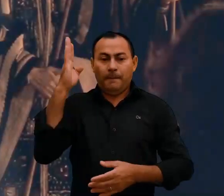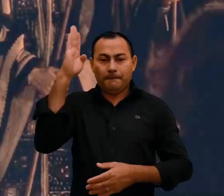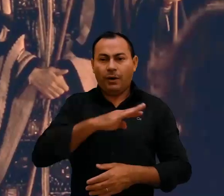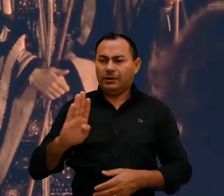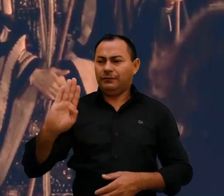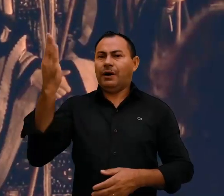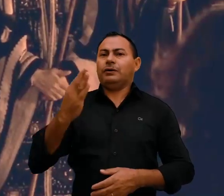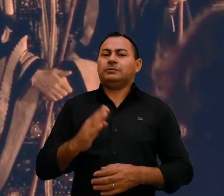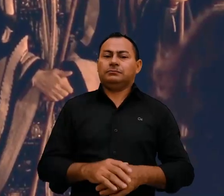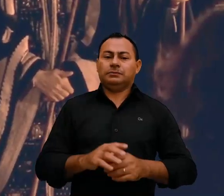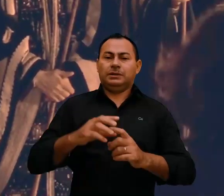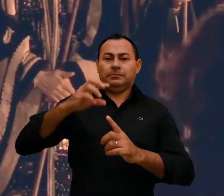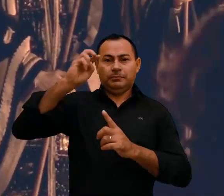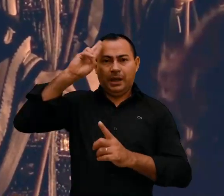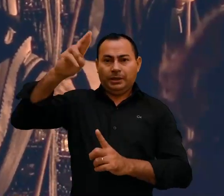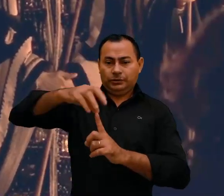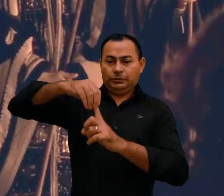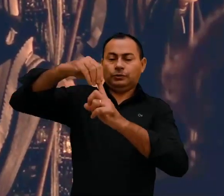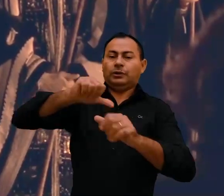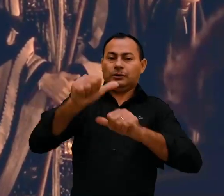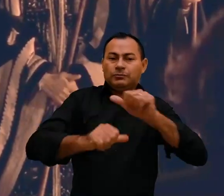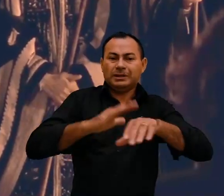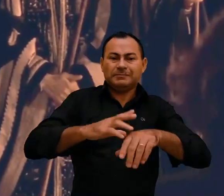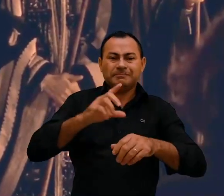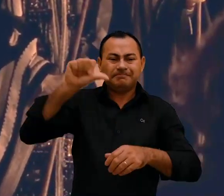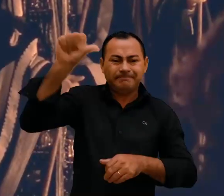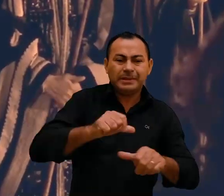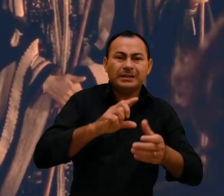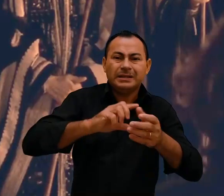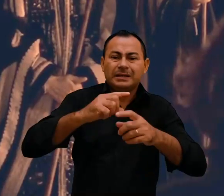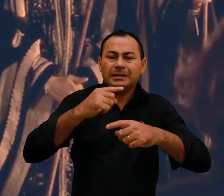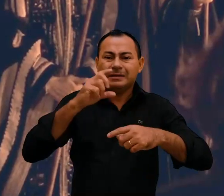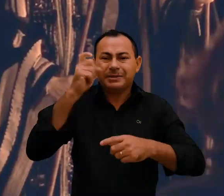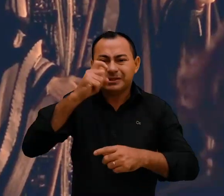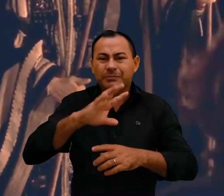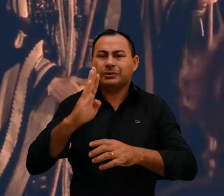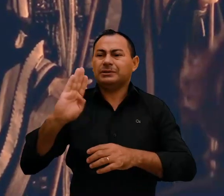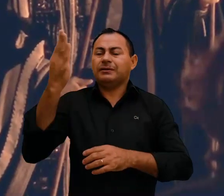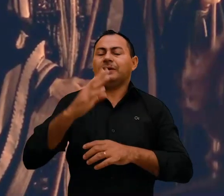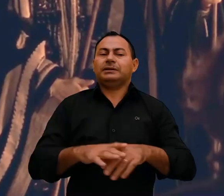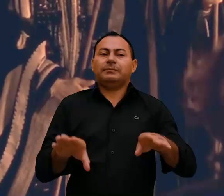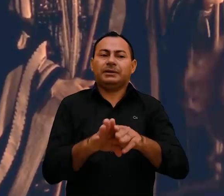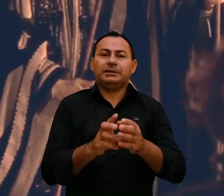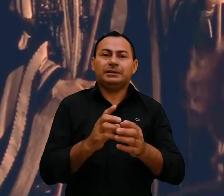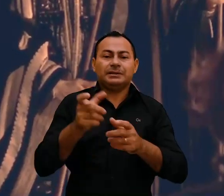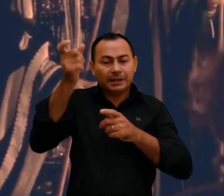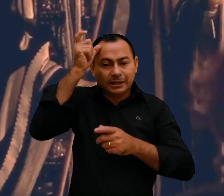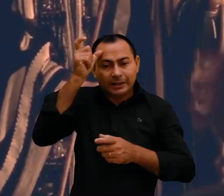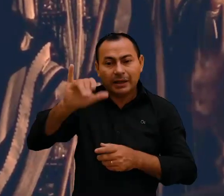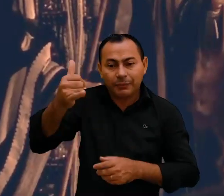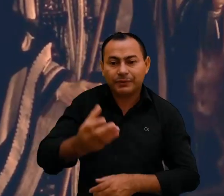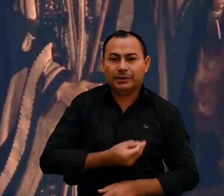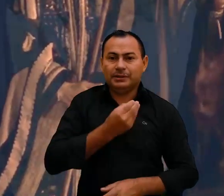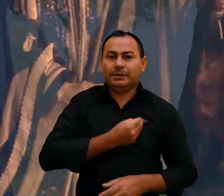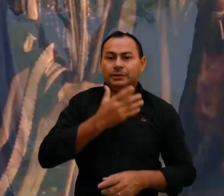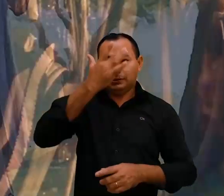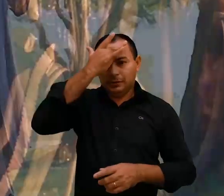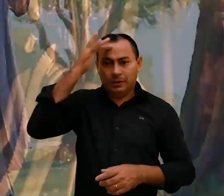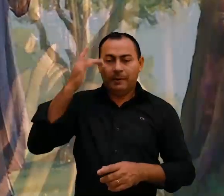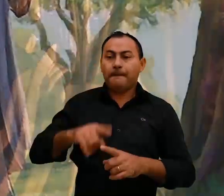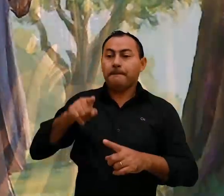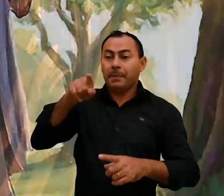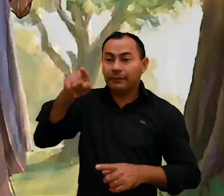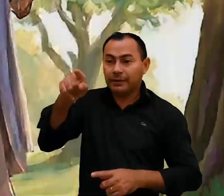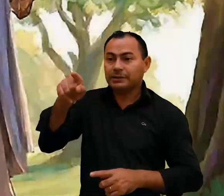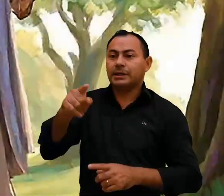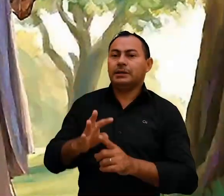verdade homens maus e falsos Mestres se tornarão cada vez pior enganando a muitos e sendo enganado por Satanás Mas